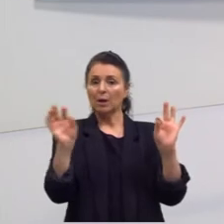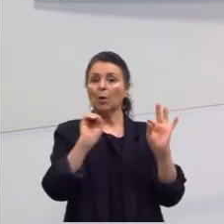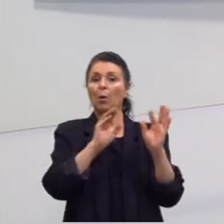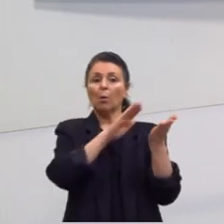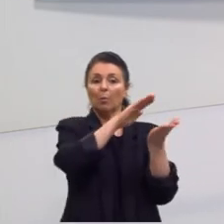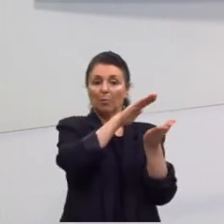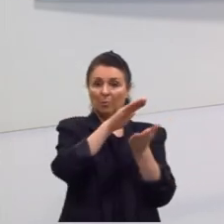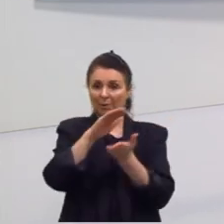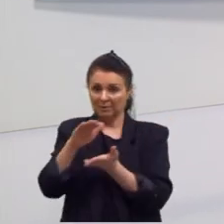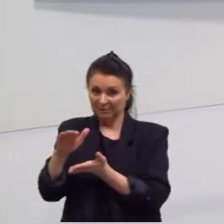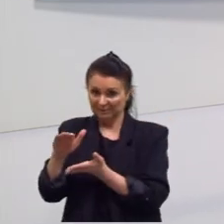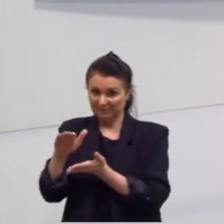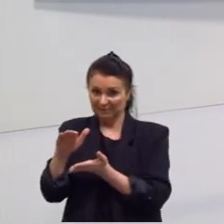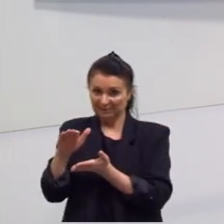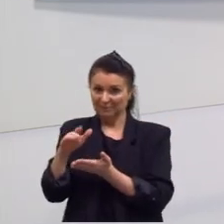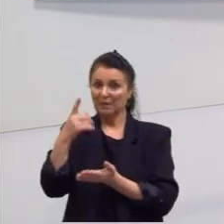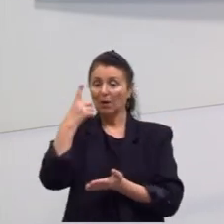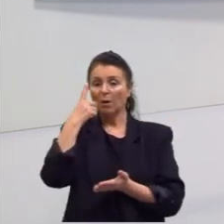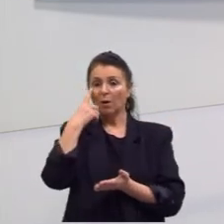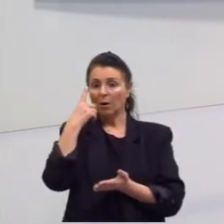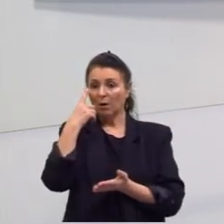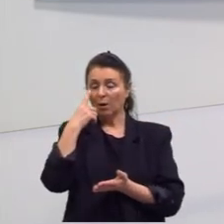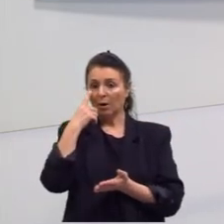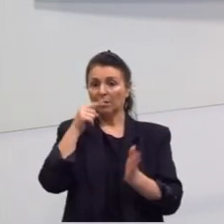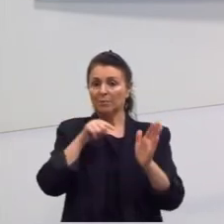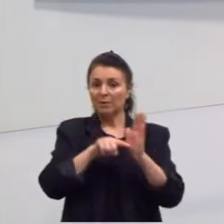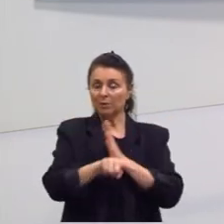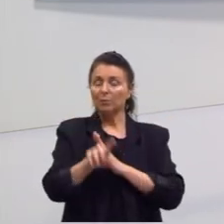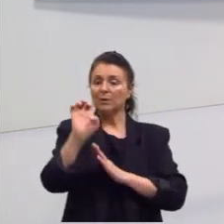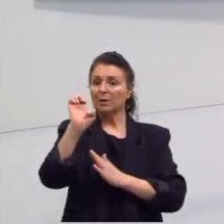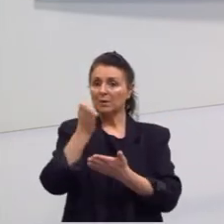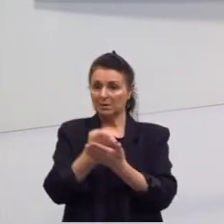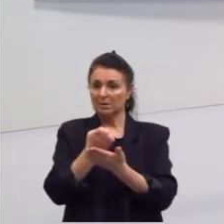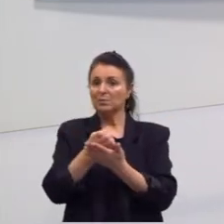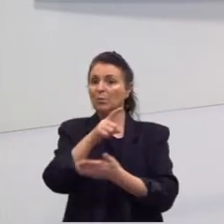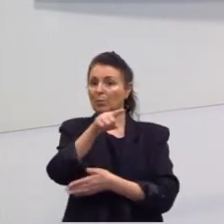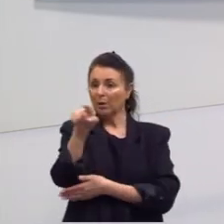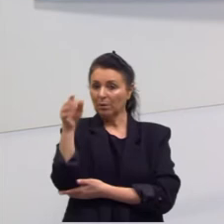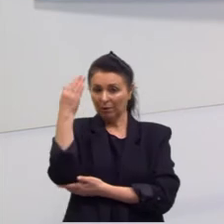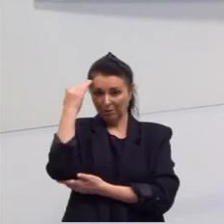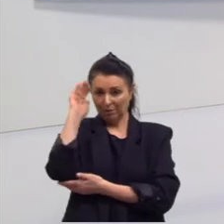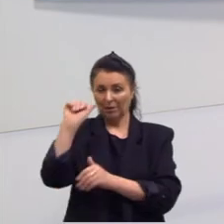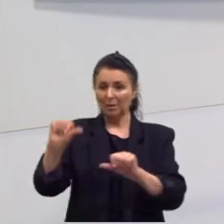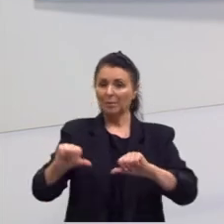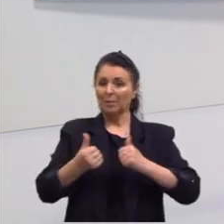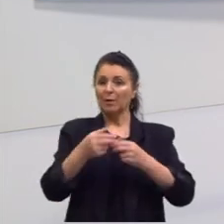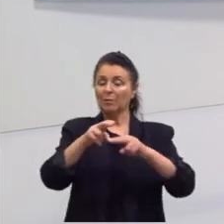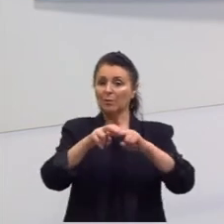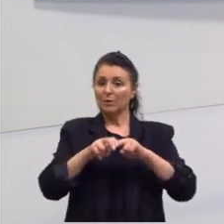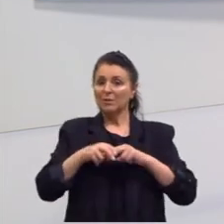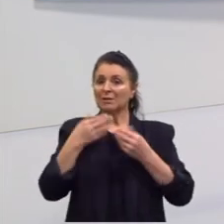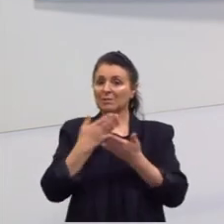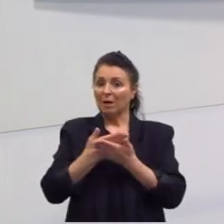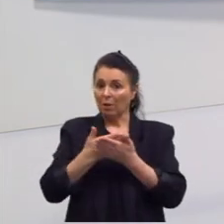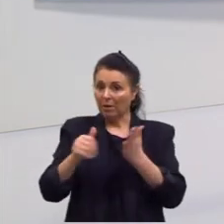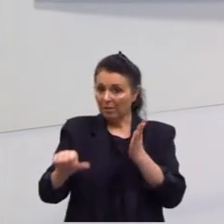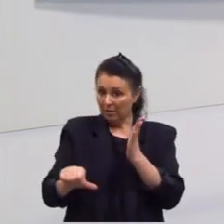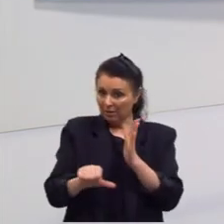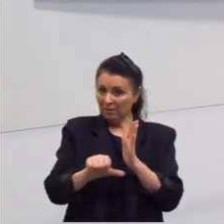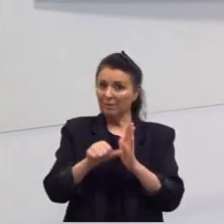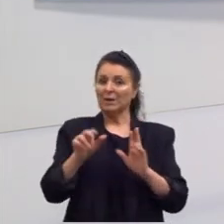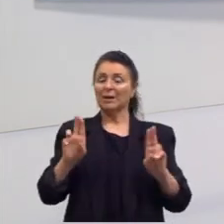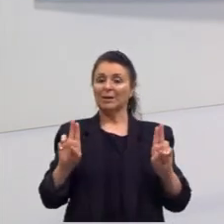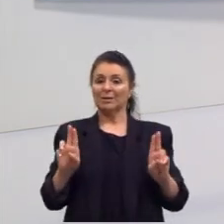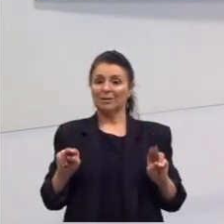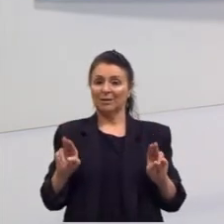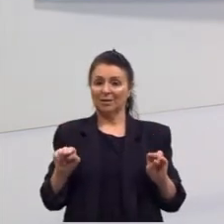gente vai ver questões é sobre isso exercícios que vão facilitar por isso que essa nossa aula primeira né sobre